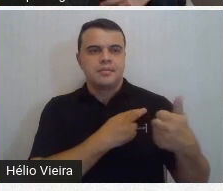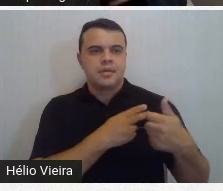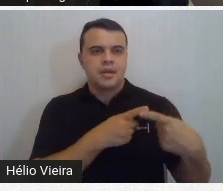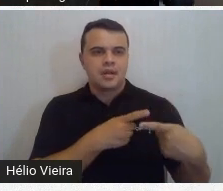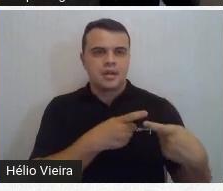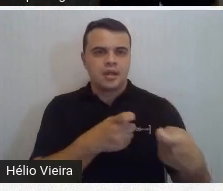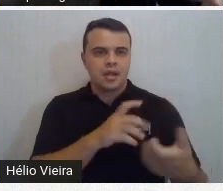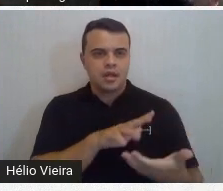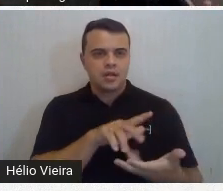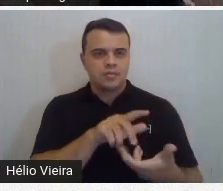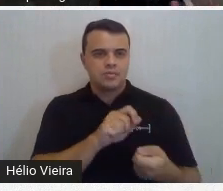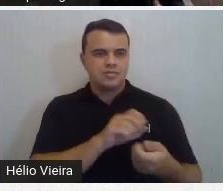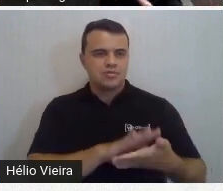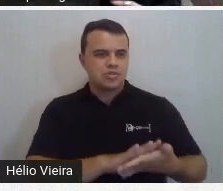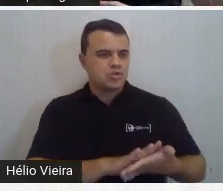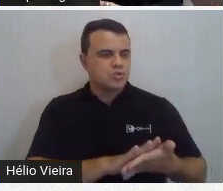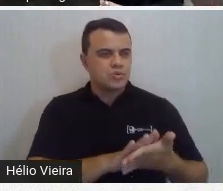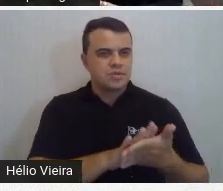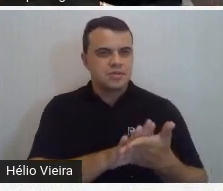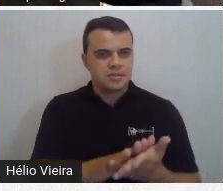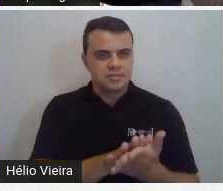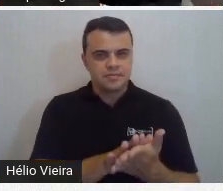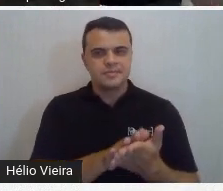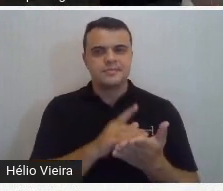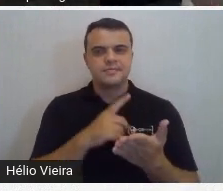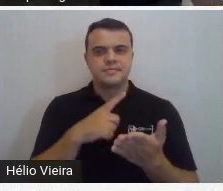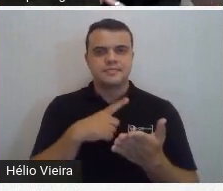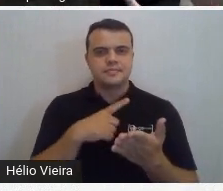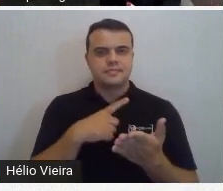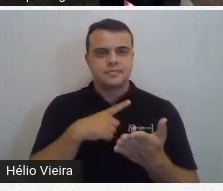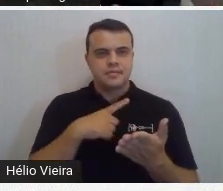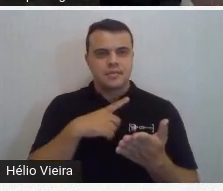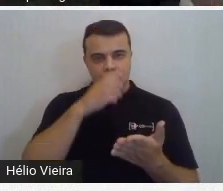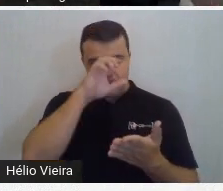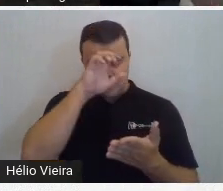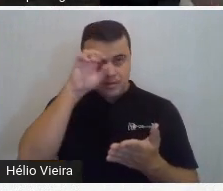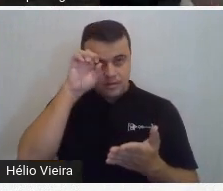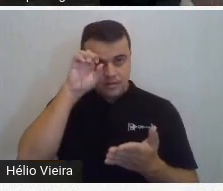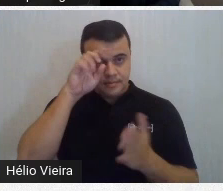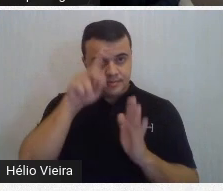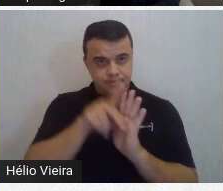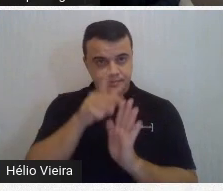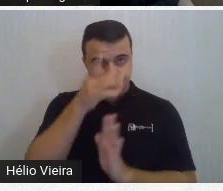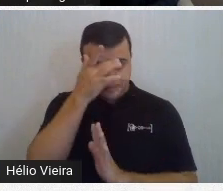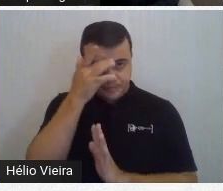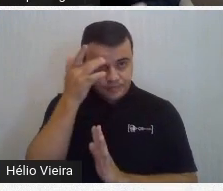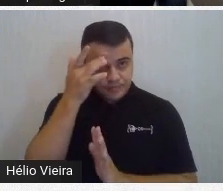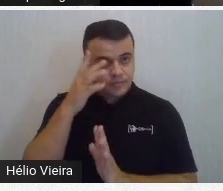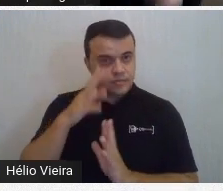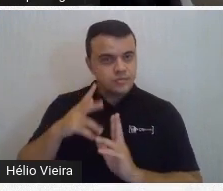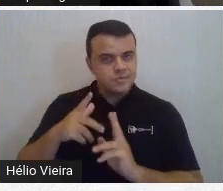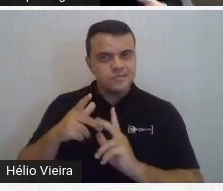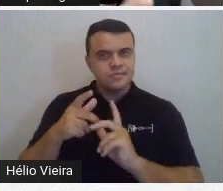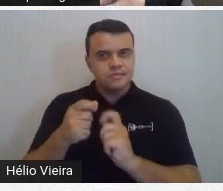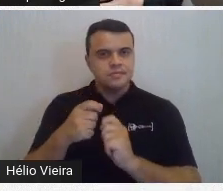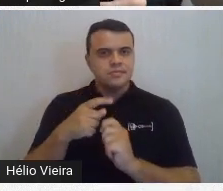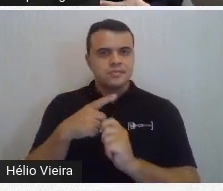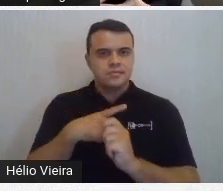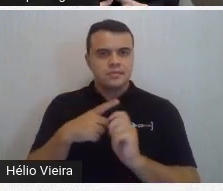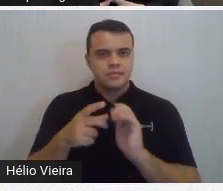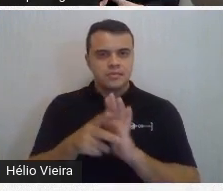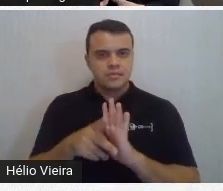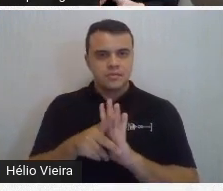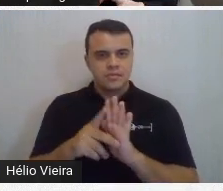Mundial, pela destruição, né, vamos dizer assim, da ética humana. Quase todos os artistas estão envolvidos em